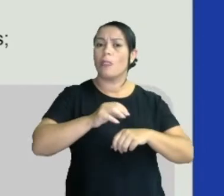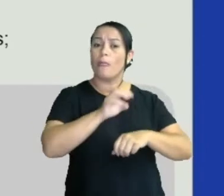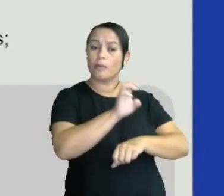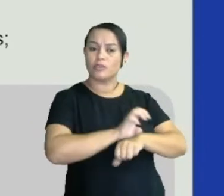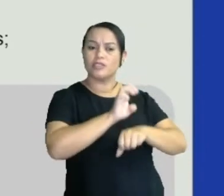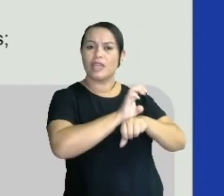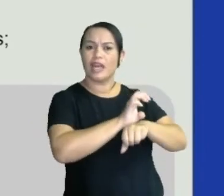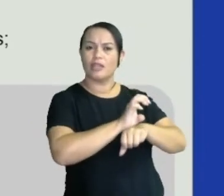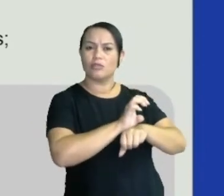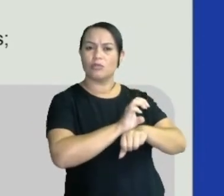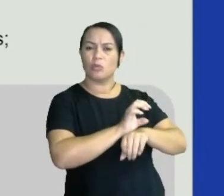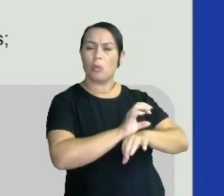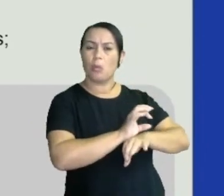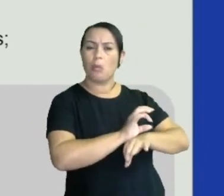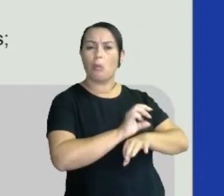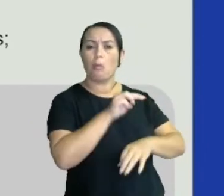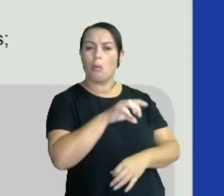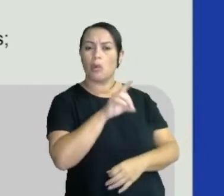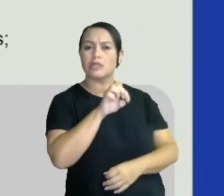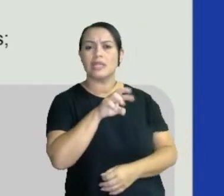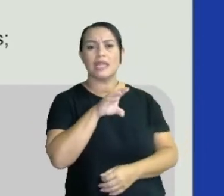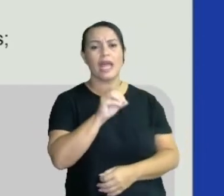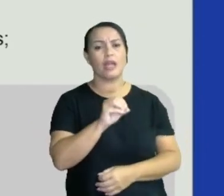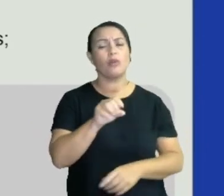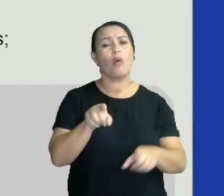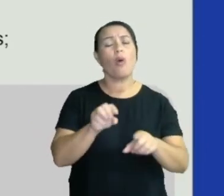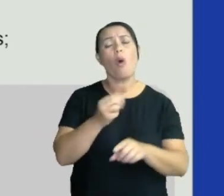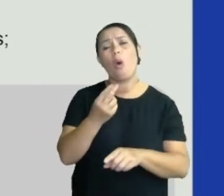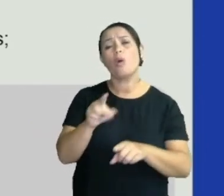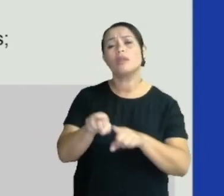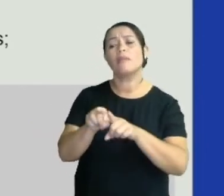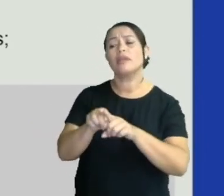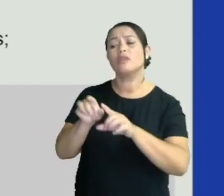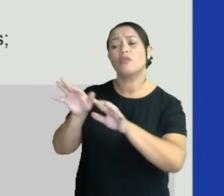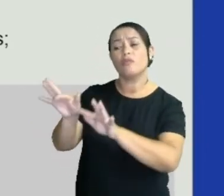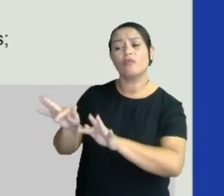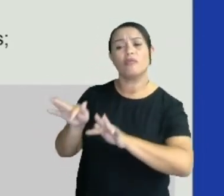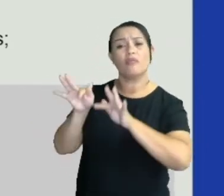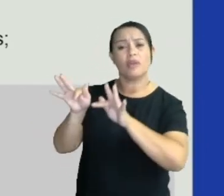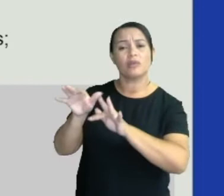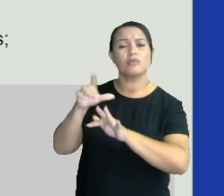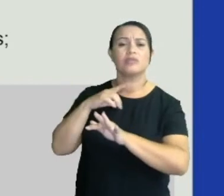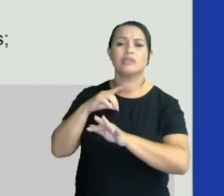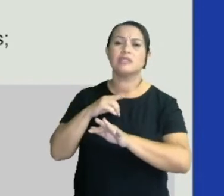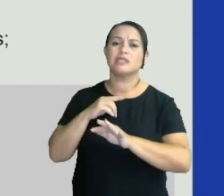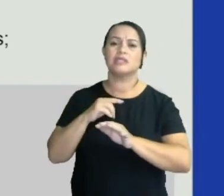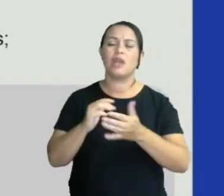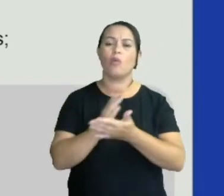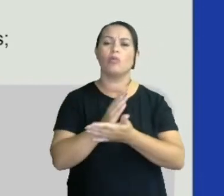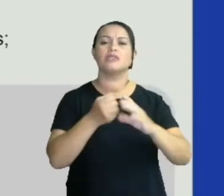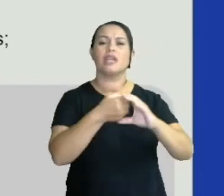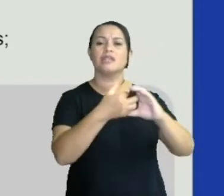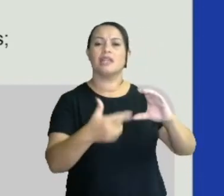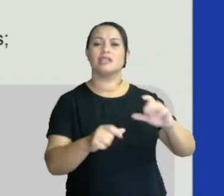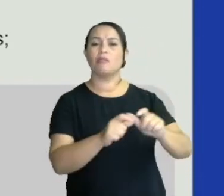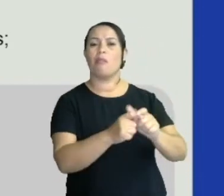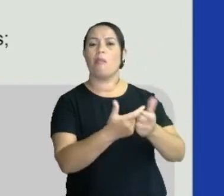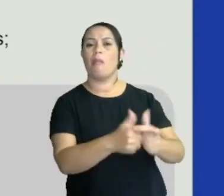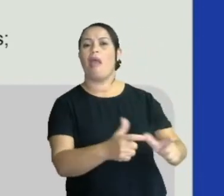de um feudo. Ele tinha umas características bem mais abrangentes,